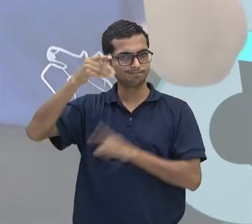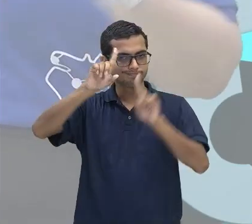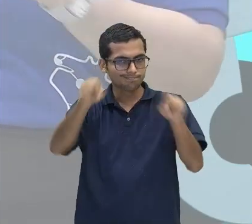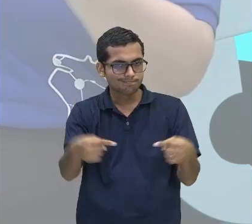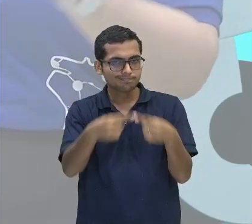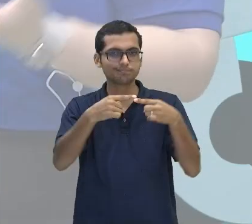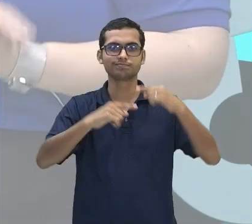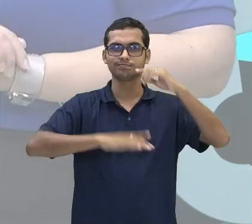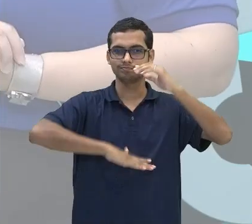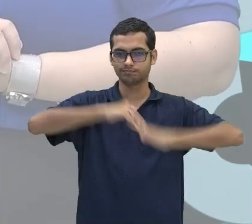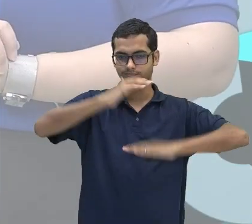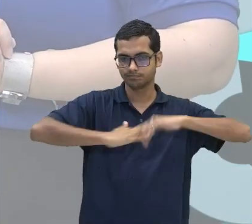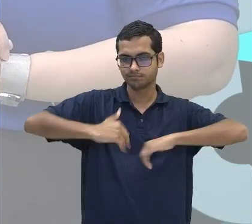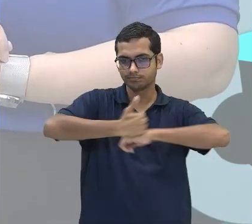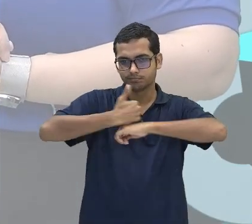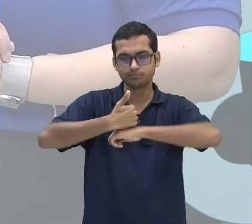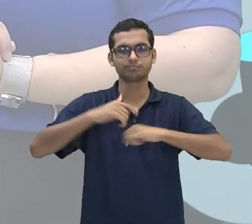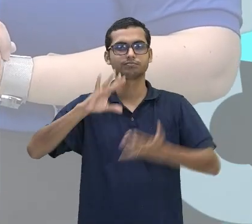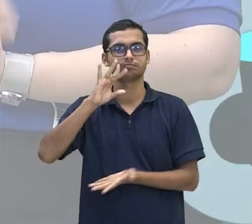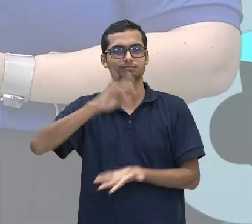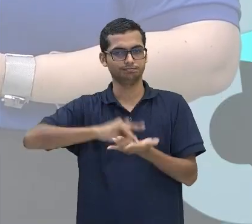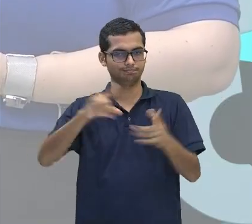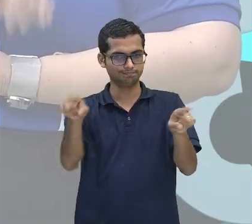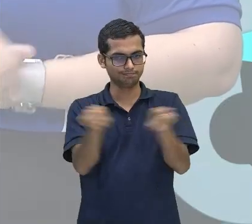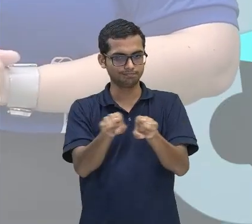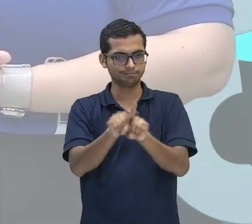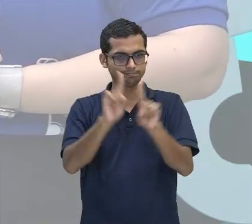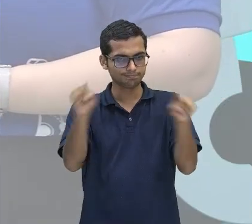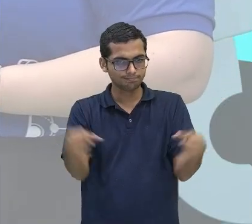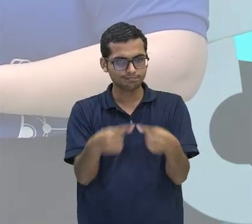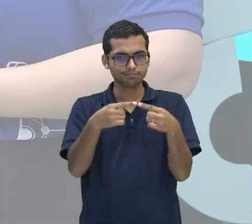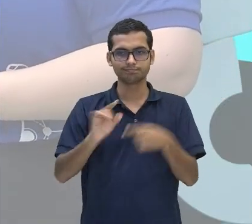profissional, lidando com aquela situação,